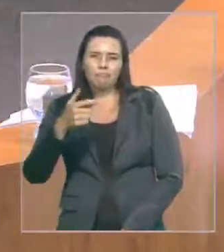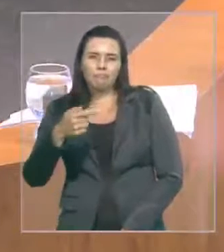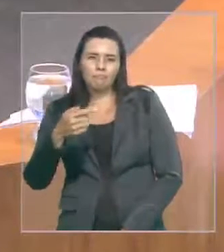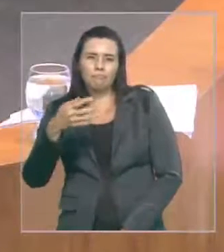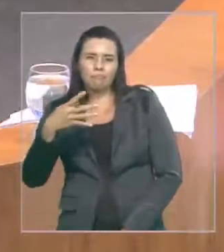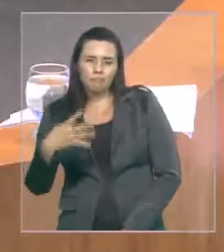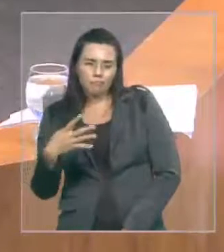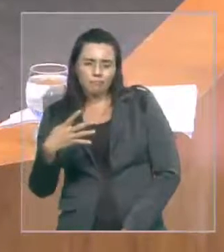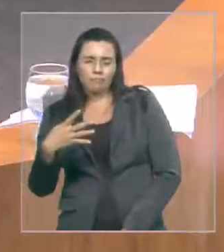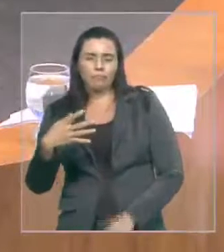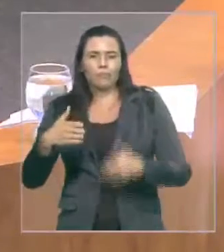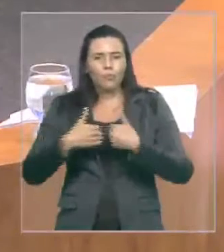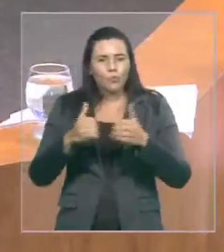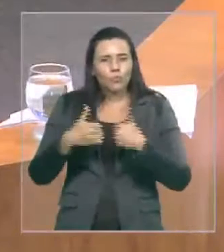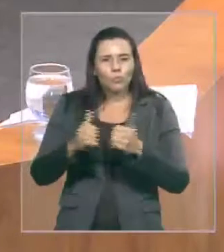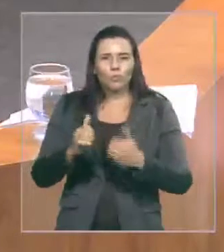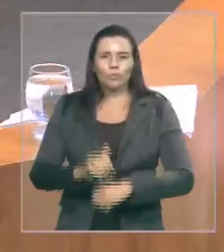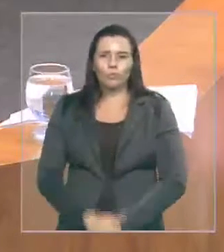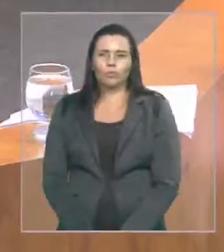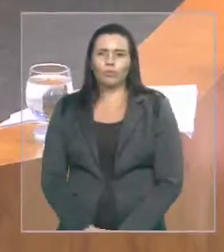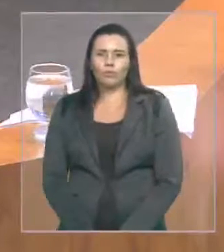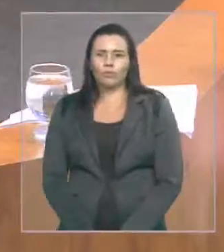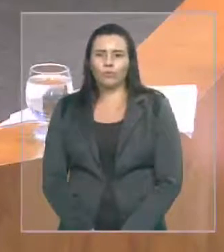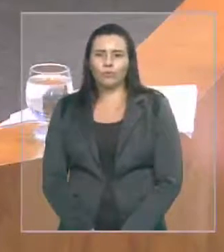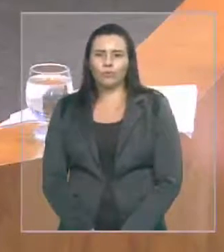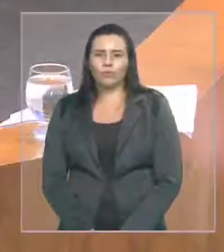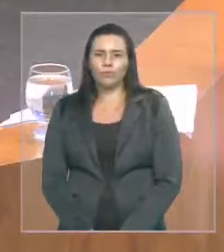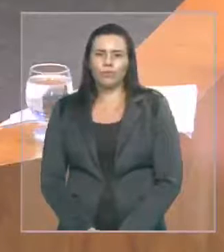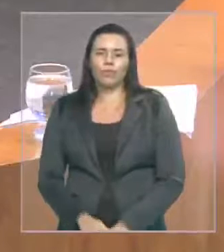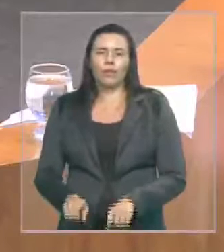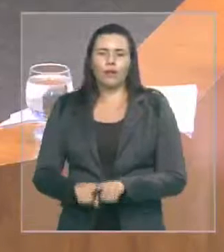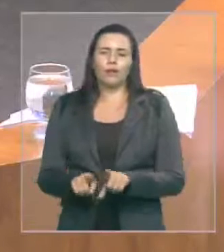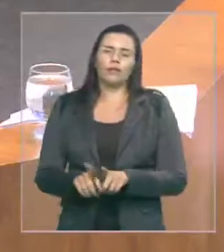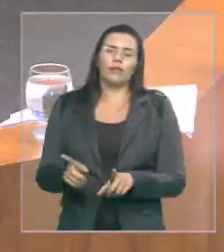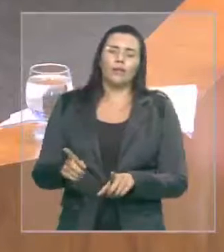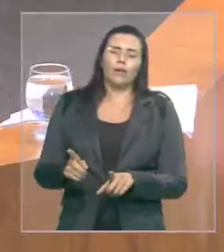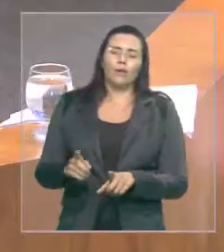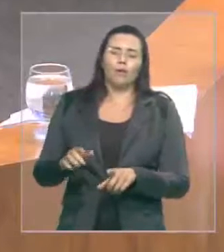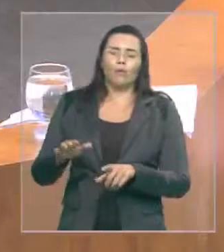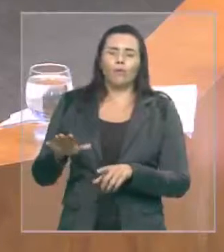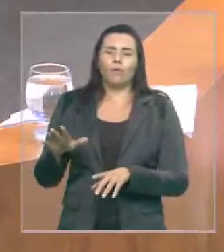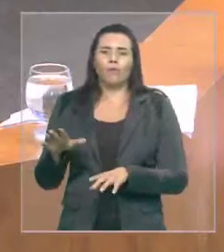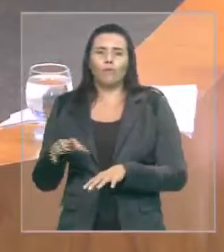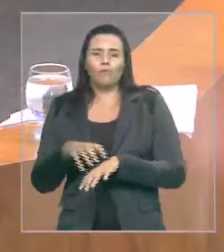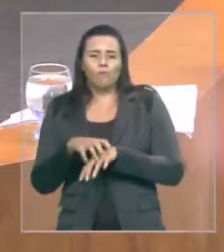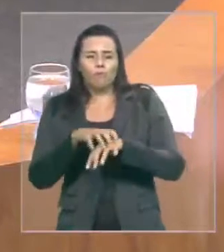874 ônibus, número de viagens médio por dia útil,